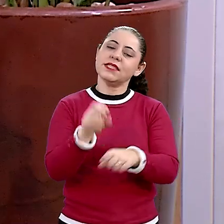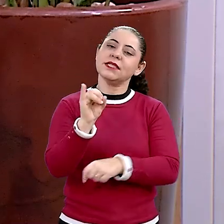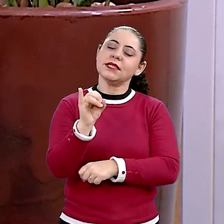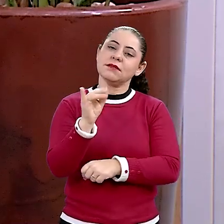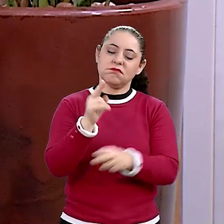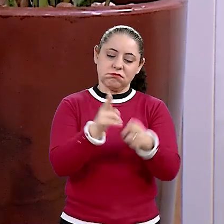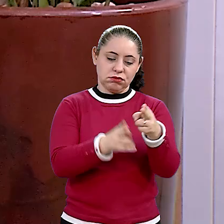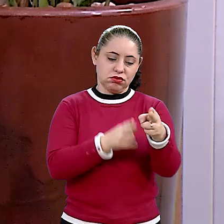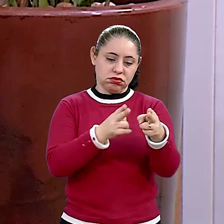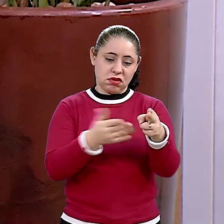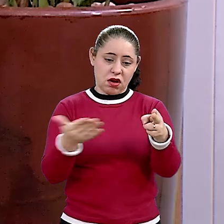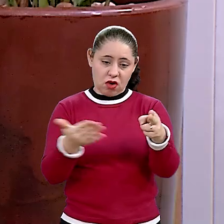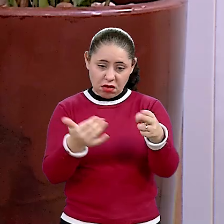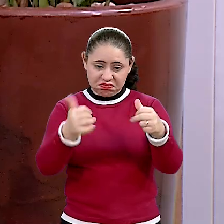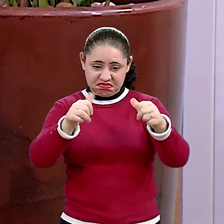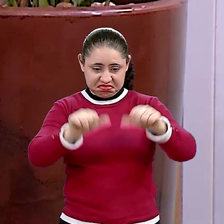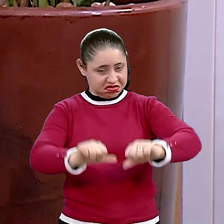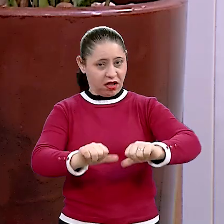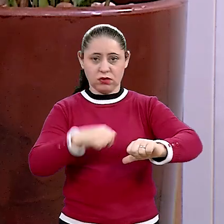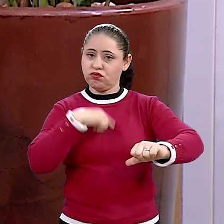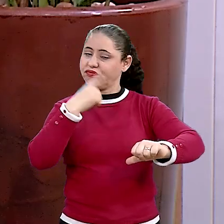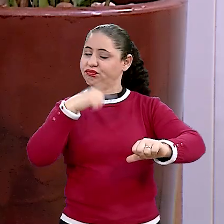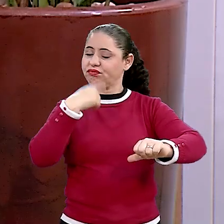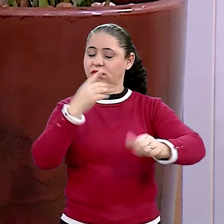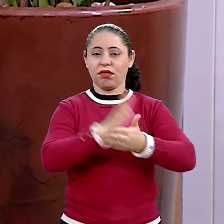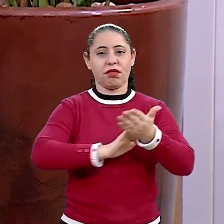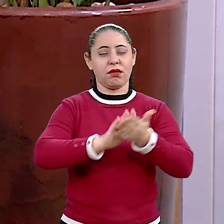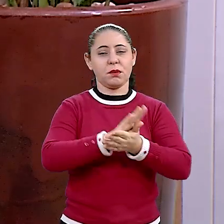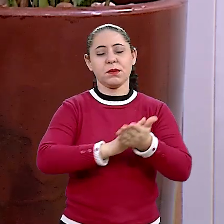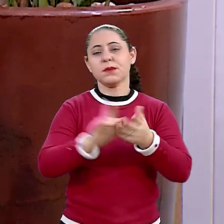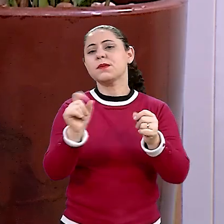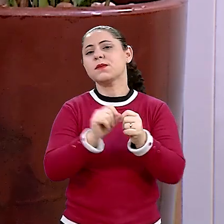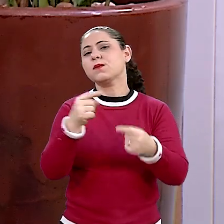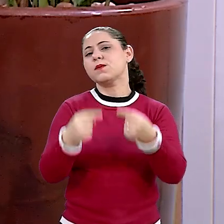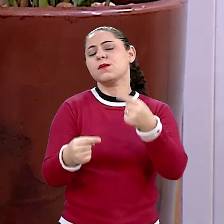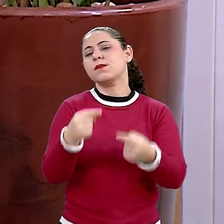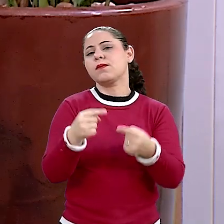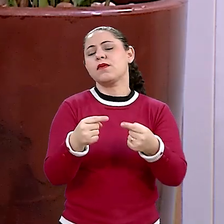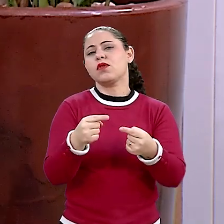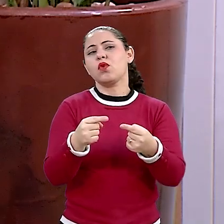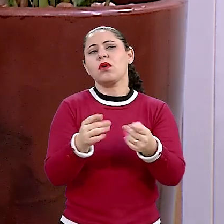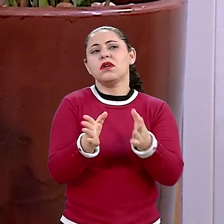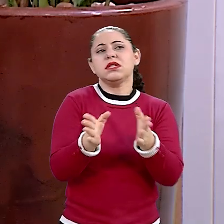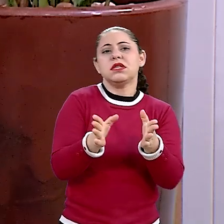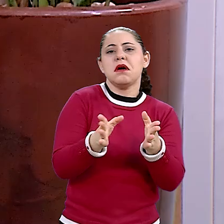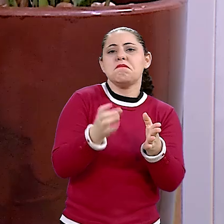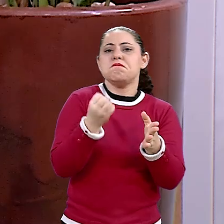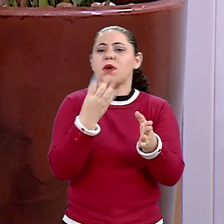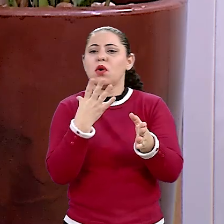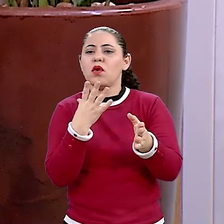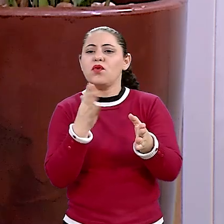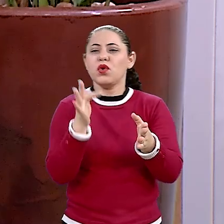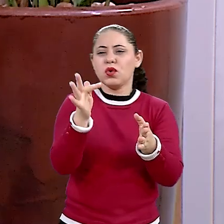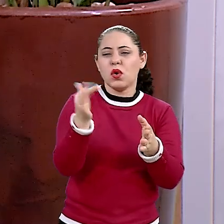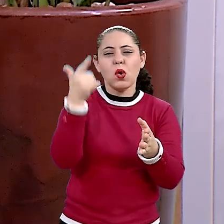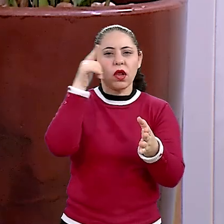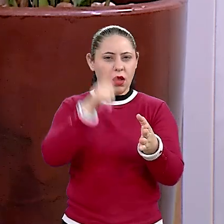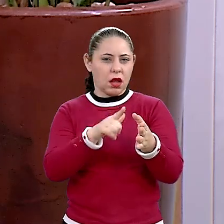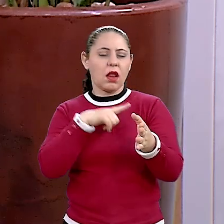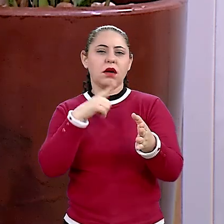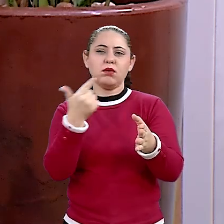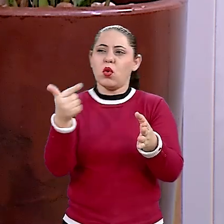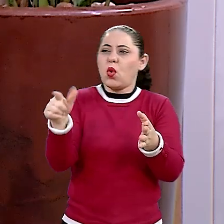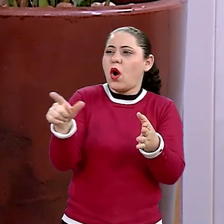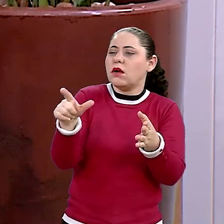mais numa ferrovia que agora está nessa condição, porque aí agora faz uma discussão sobre viabilidade, porque, enfim, os modais estão todos